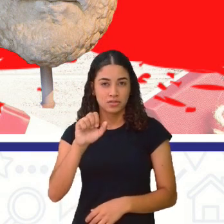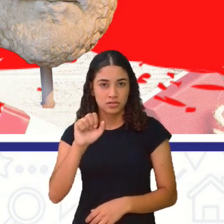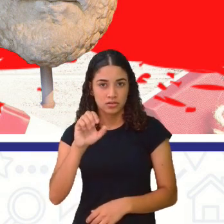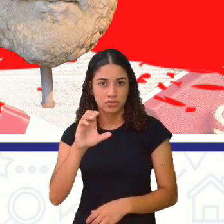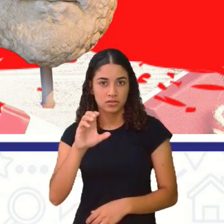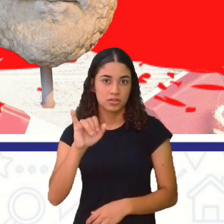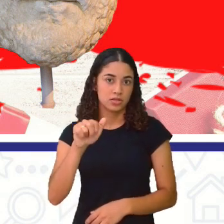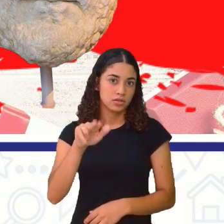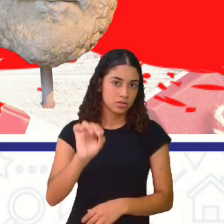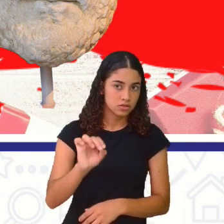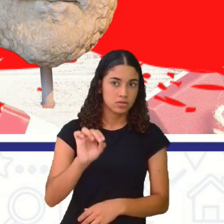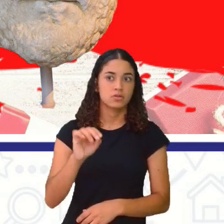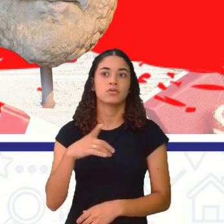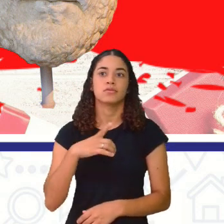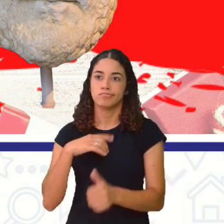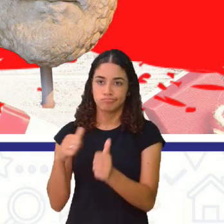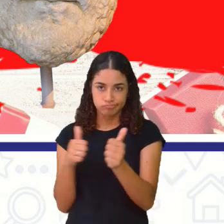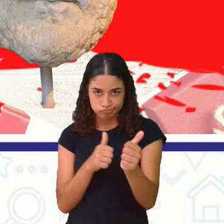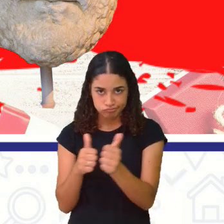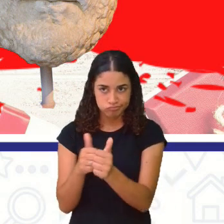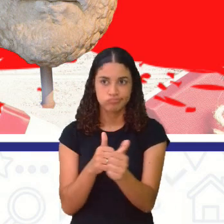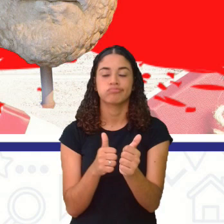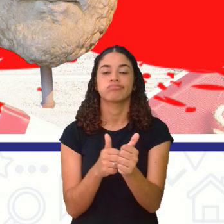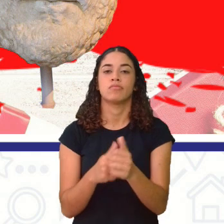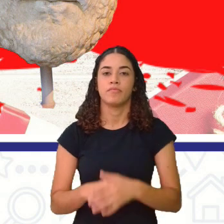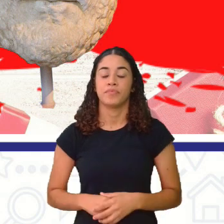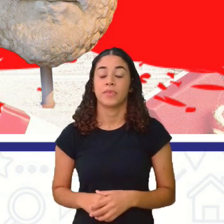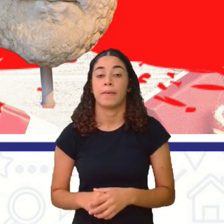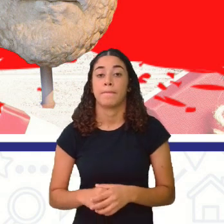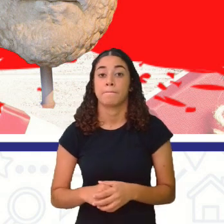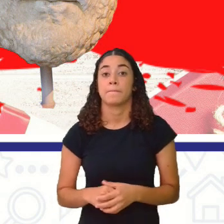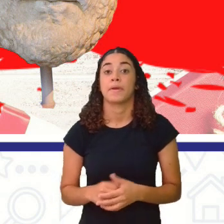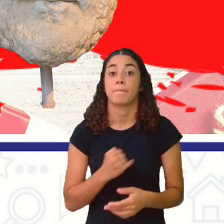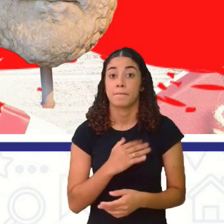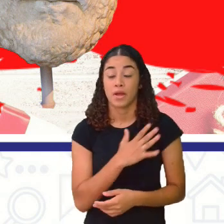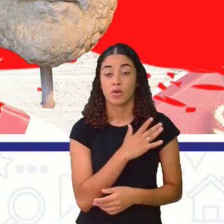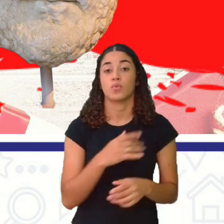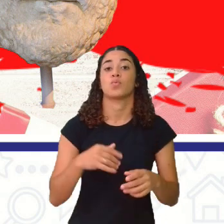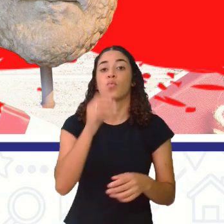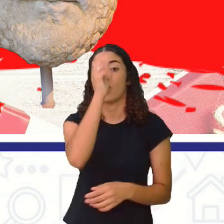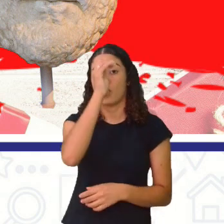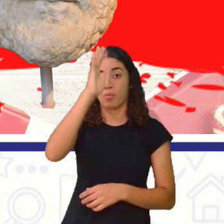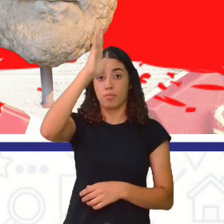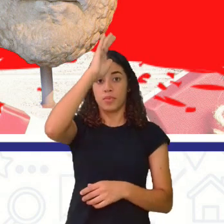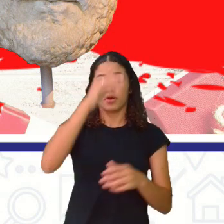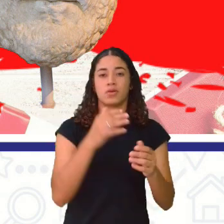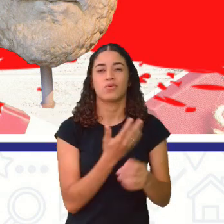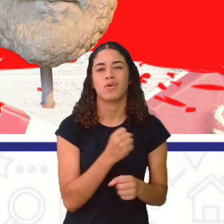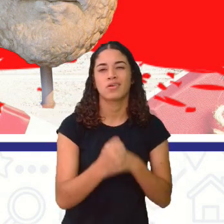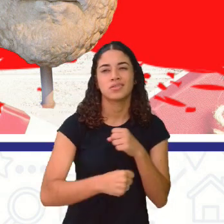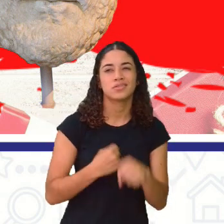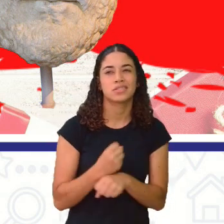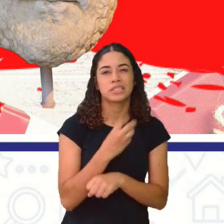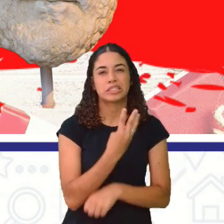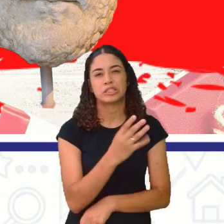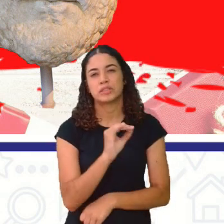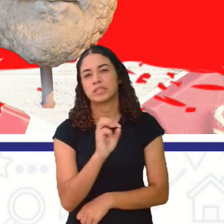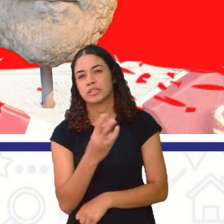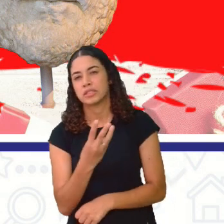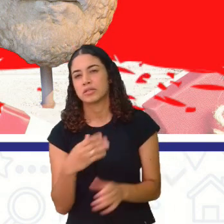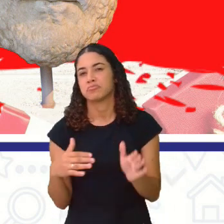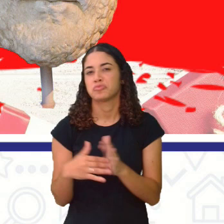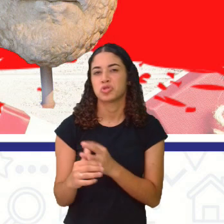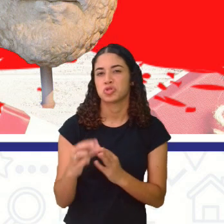a perseguição de Diocleciano, imperador romano, entre 303 e 304. Então, ele